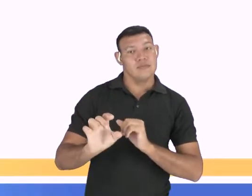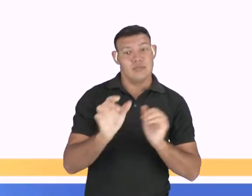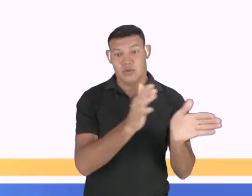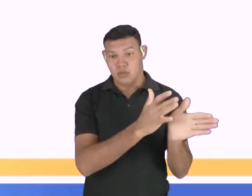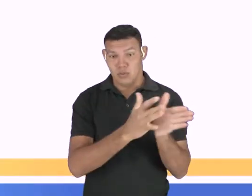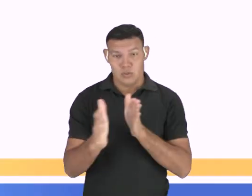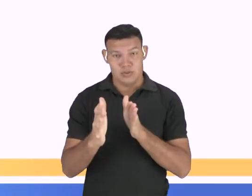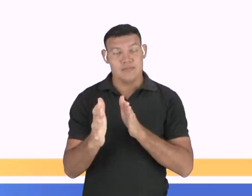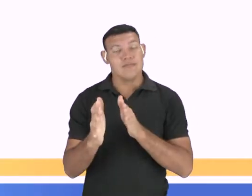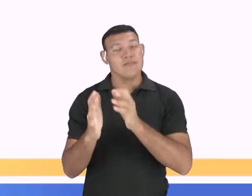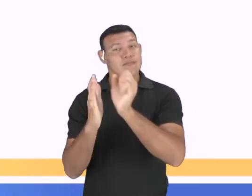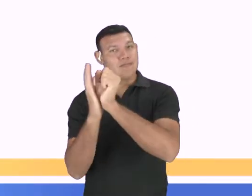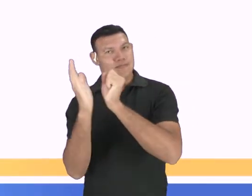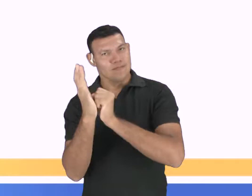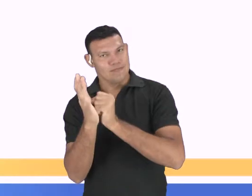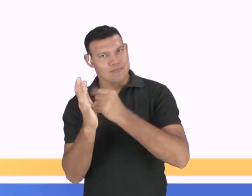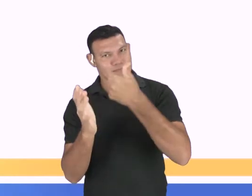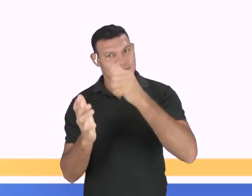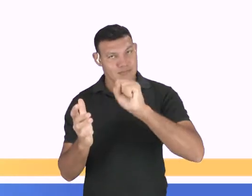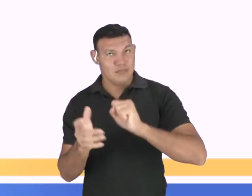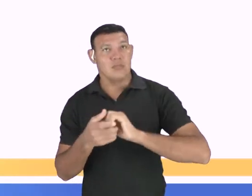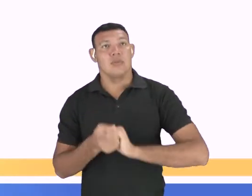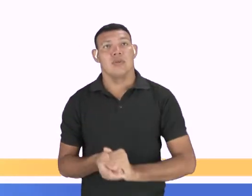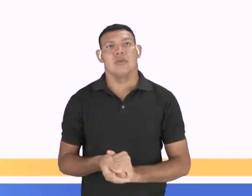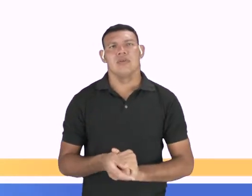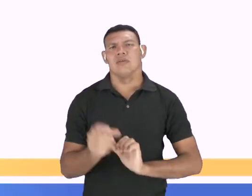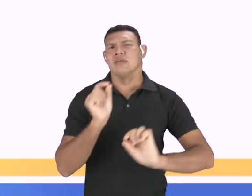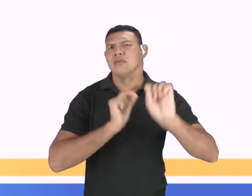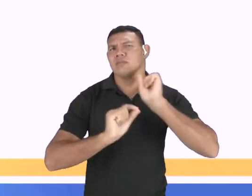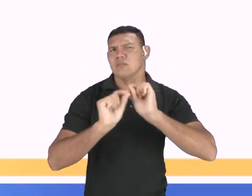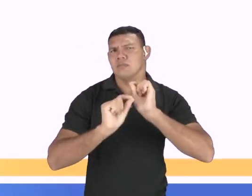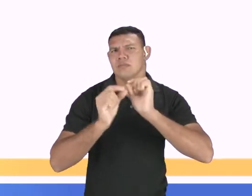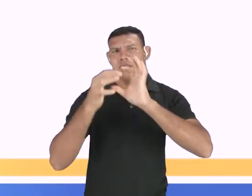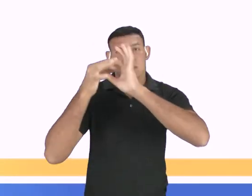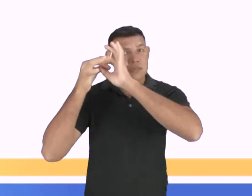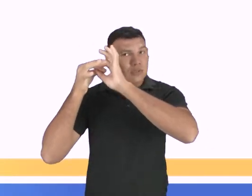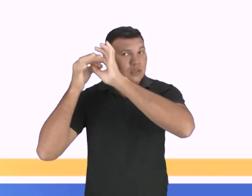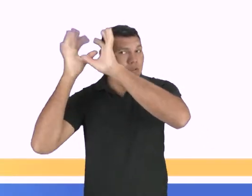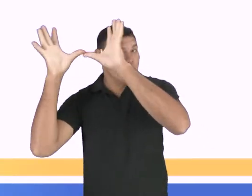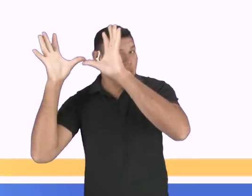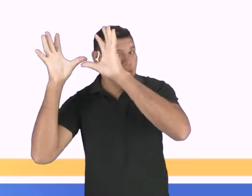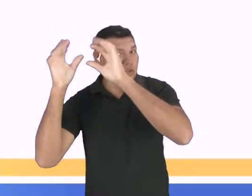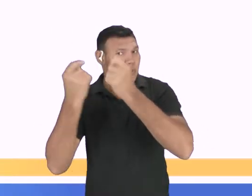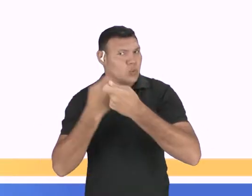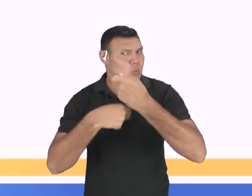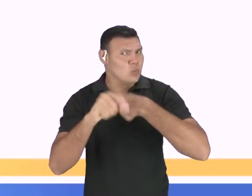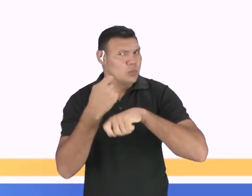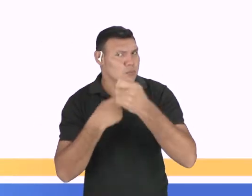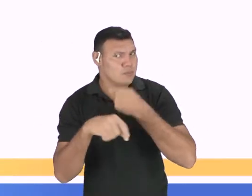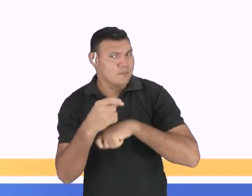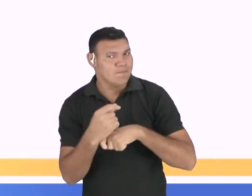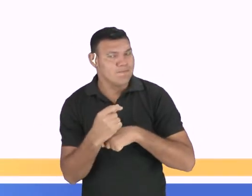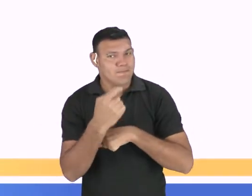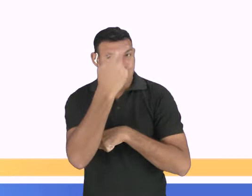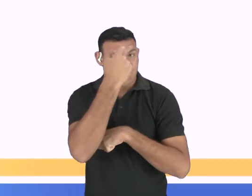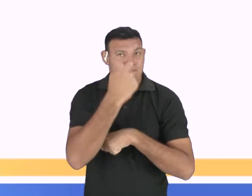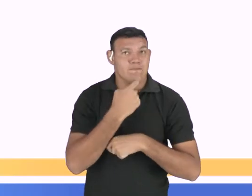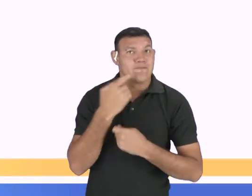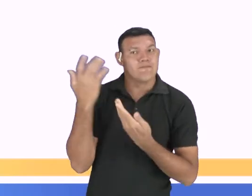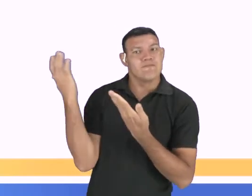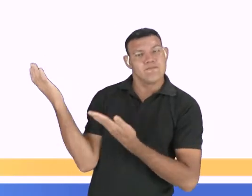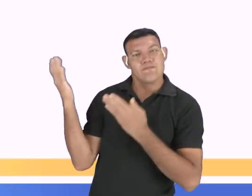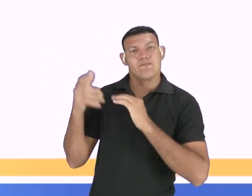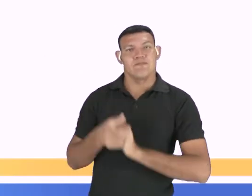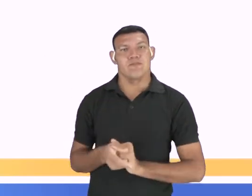Então, vamos falar um pouquinho aqui sobre o liberalismo econômico. Observe aqui esta imagem, onde nós vamos ter